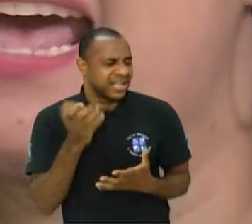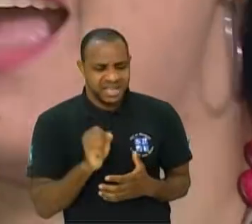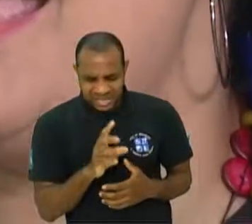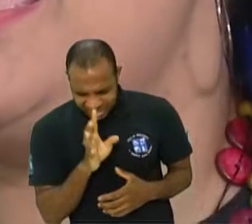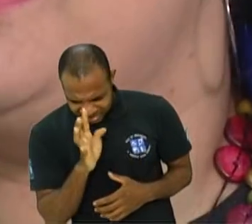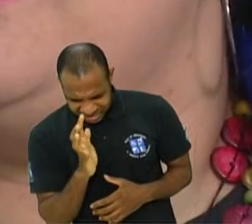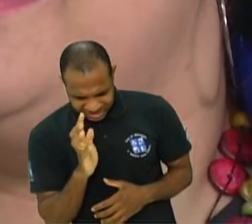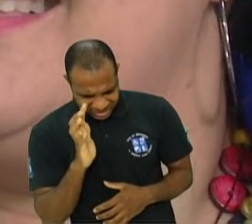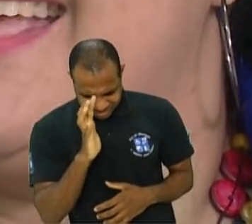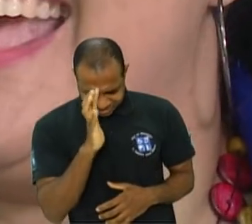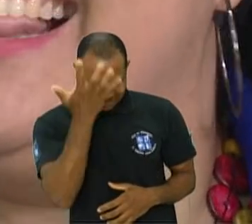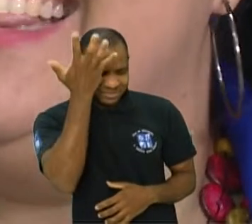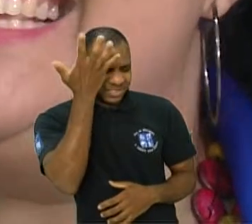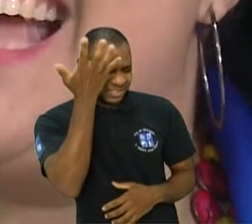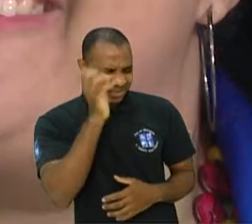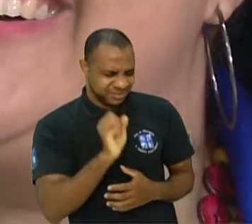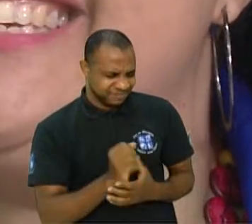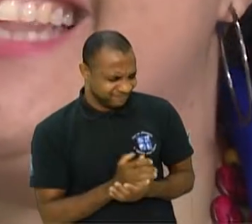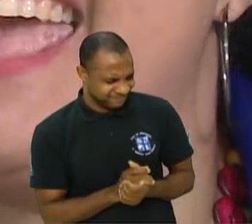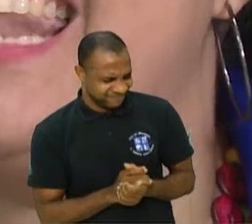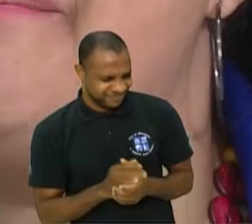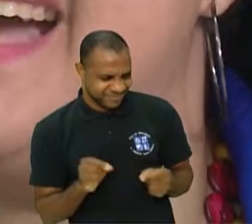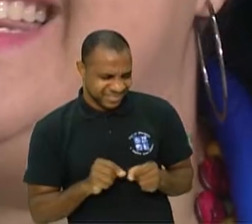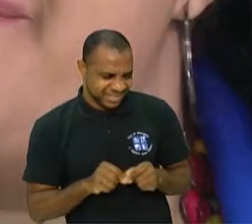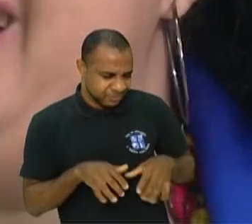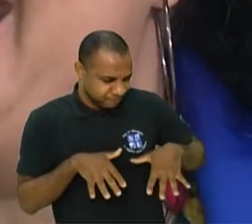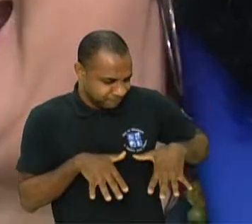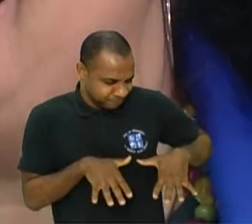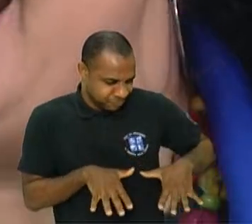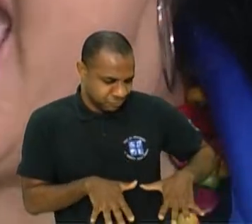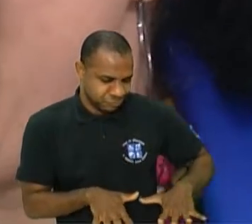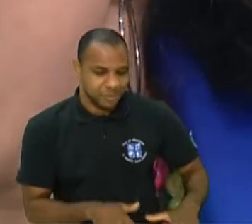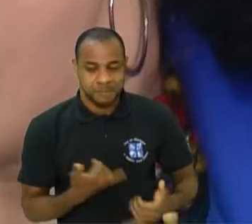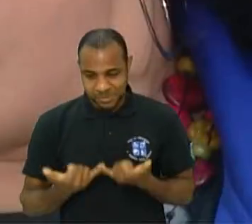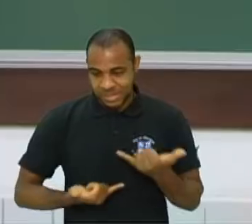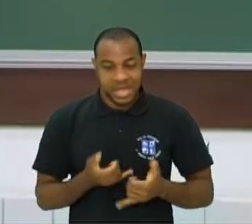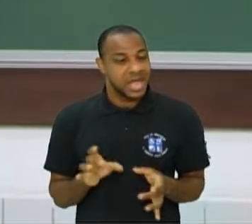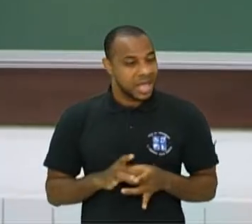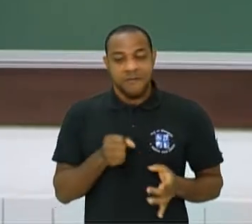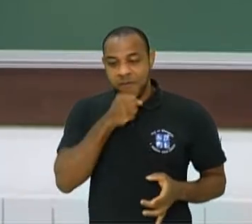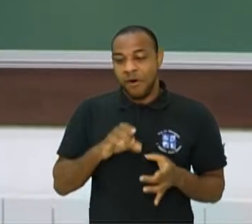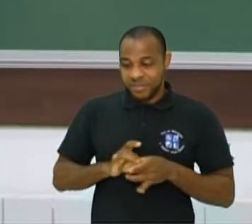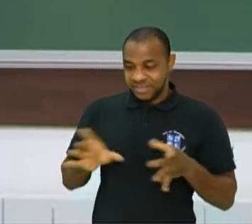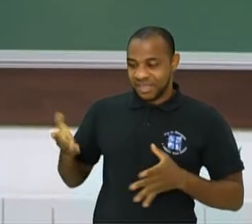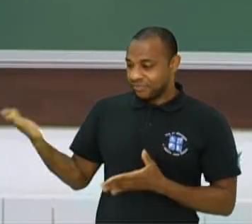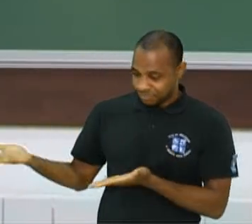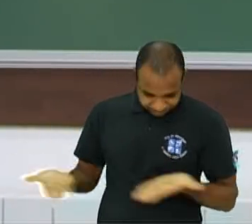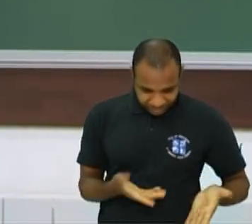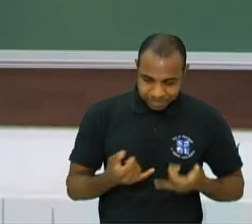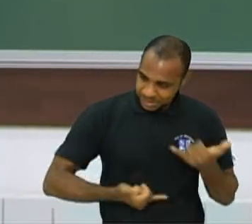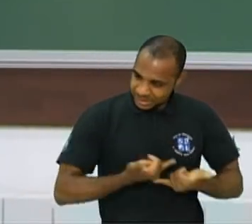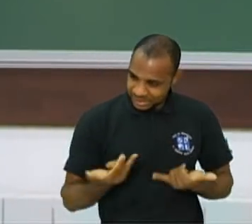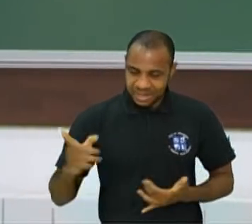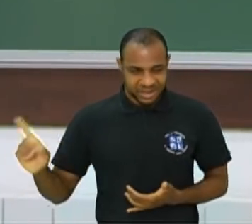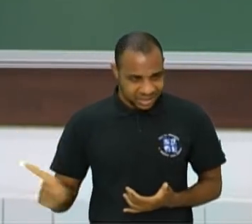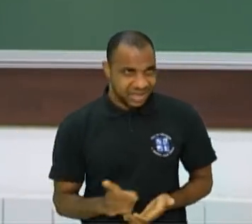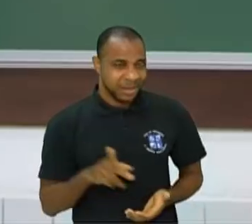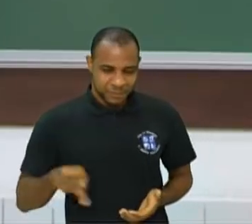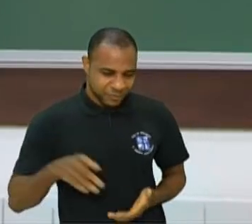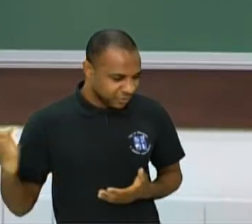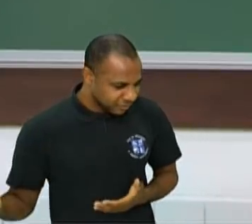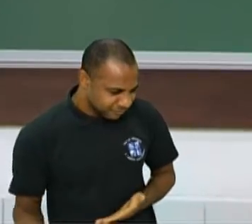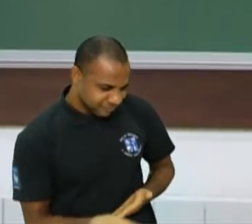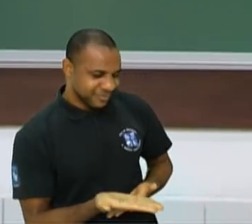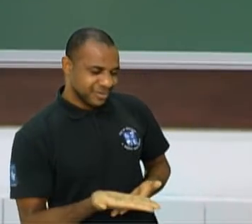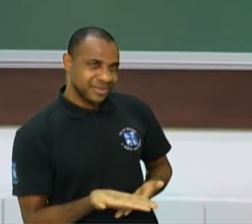sem parar. Ela deixava a Rutineia na máquina brincar. A Rutineia aprendeu naquela máquina de costura